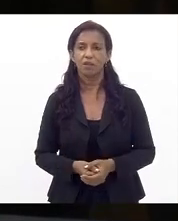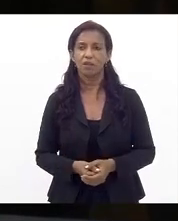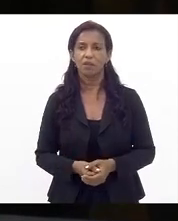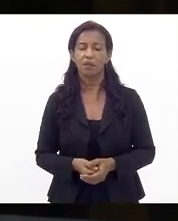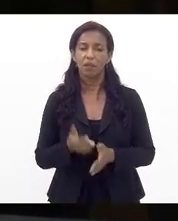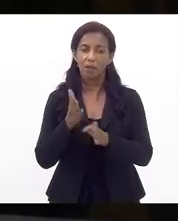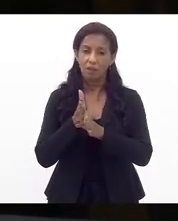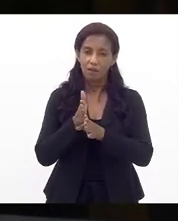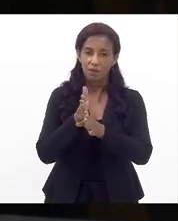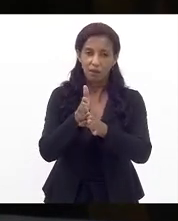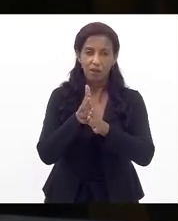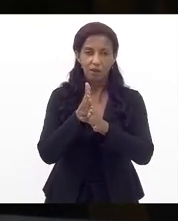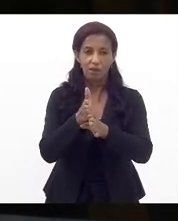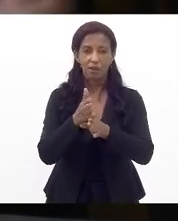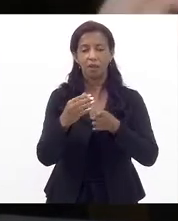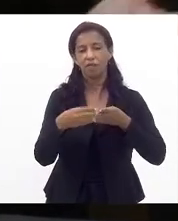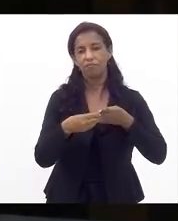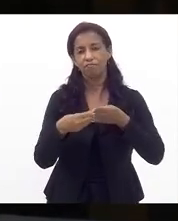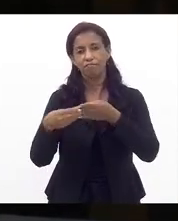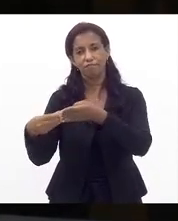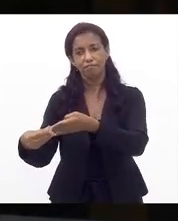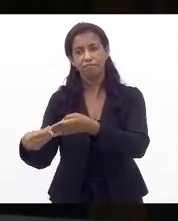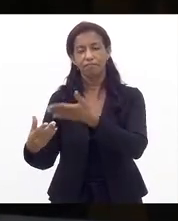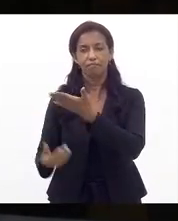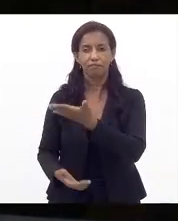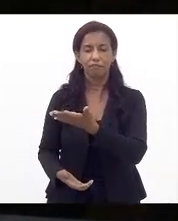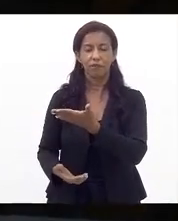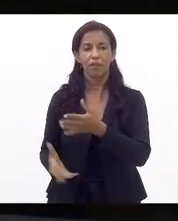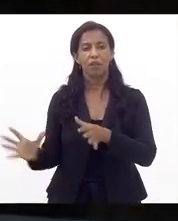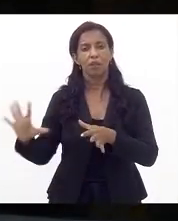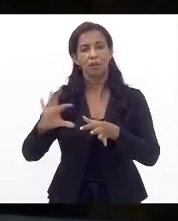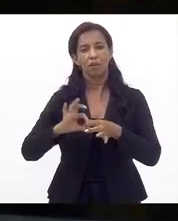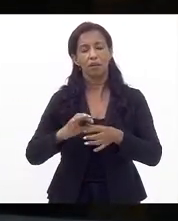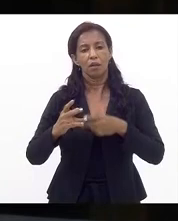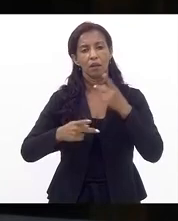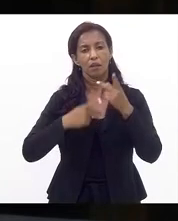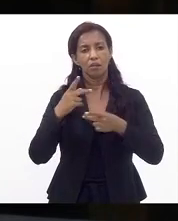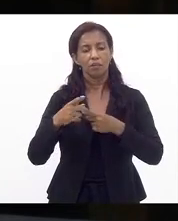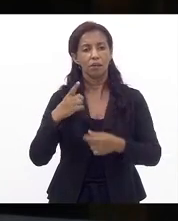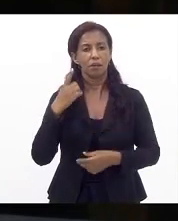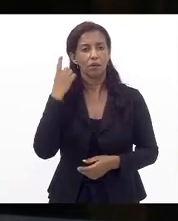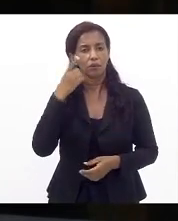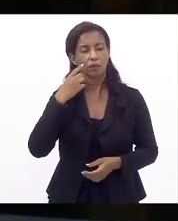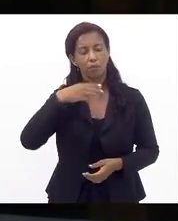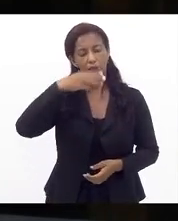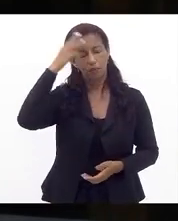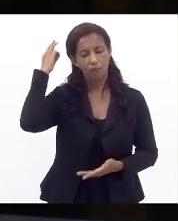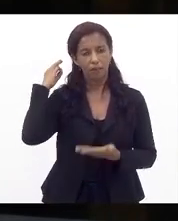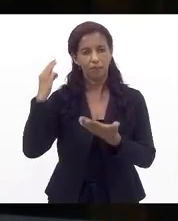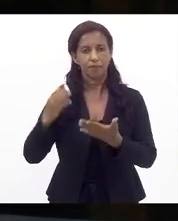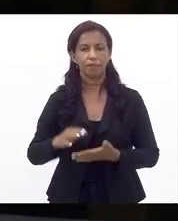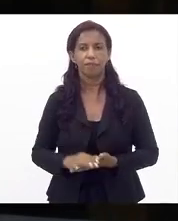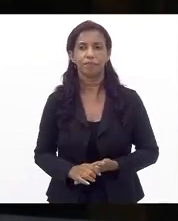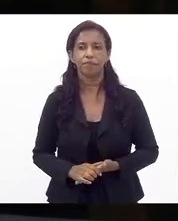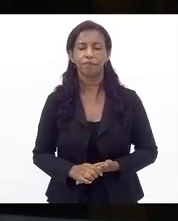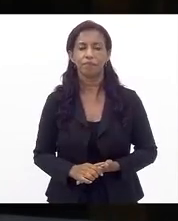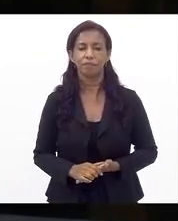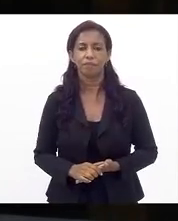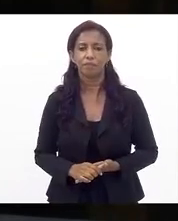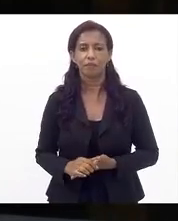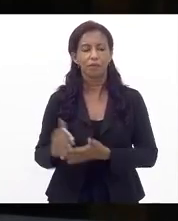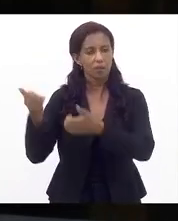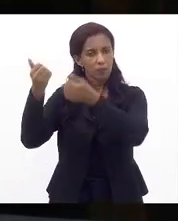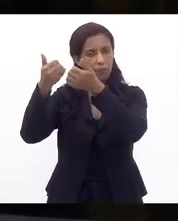nessa linha que a gente tem conduzida E aí me associando as palavras do deputado Márcio Pacheco não é que